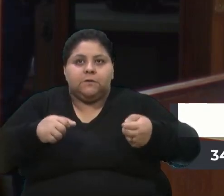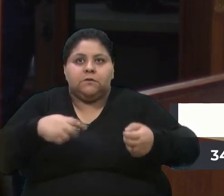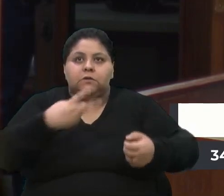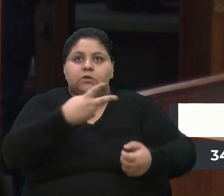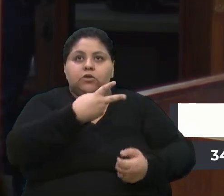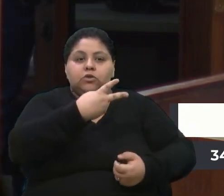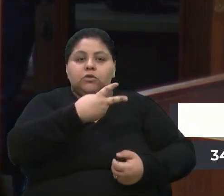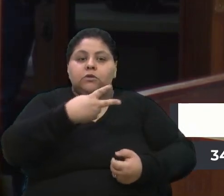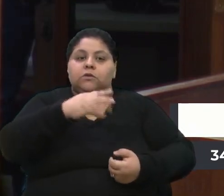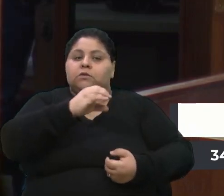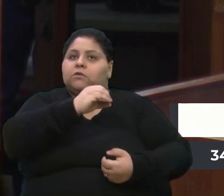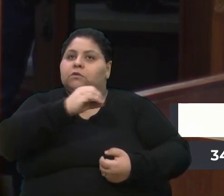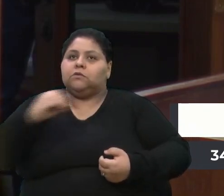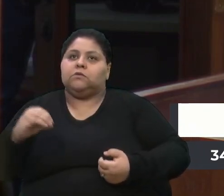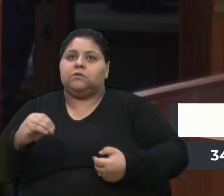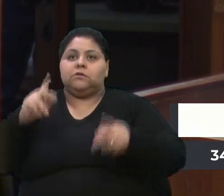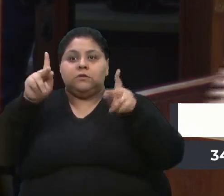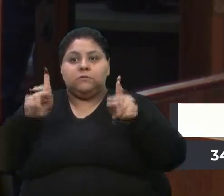na secretaria,